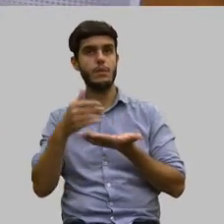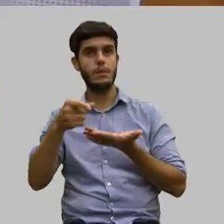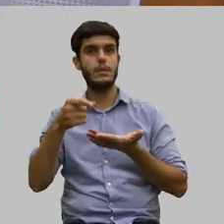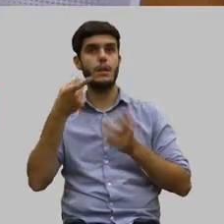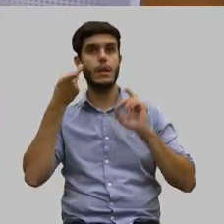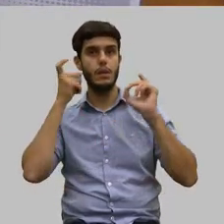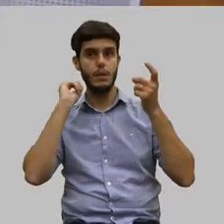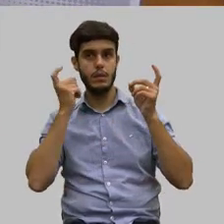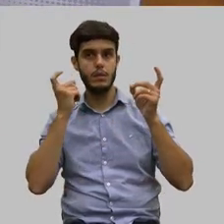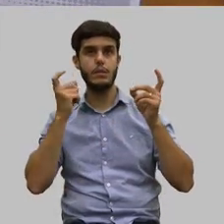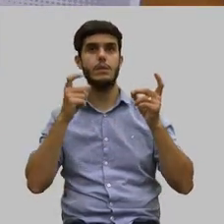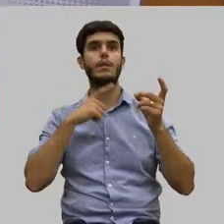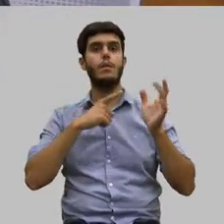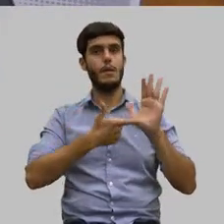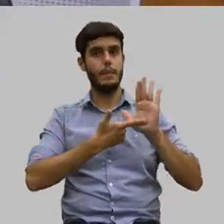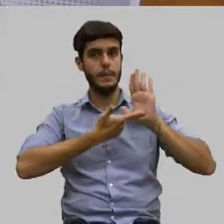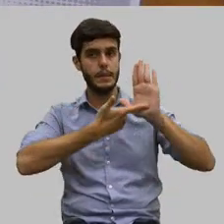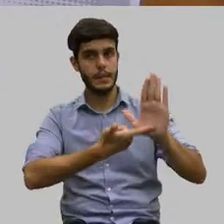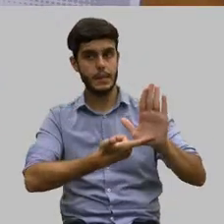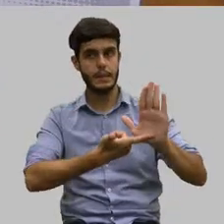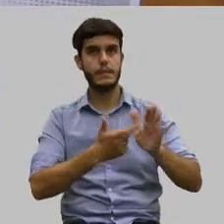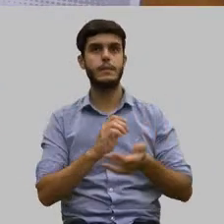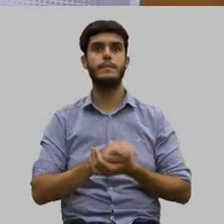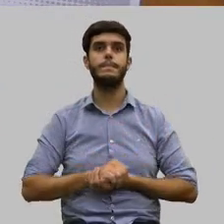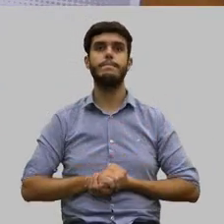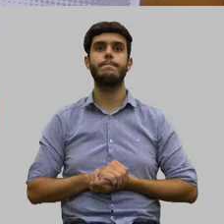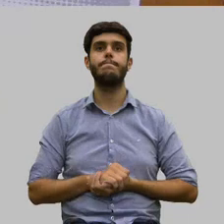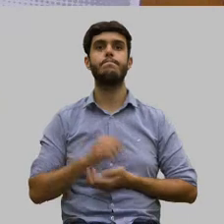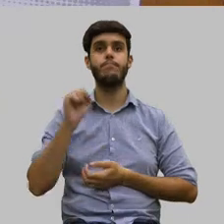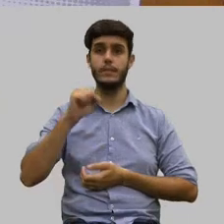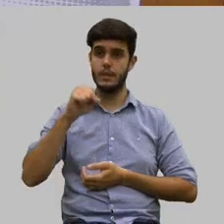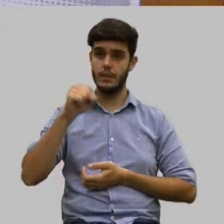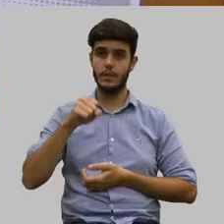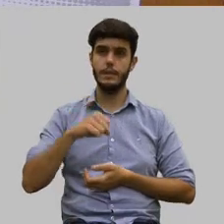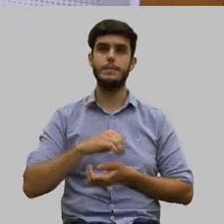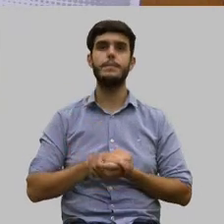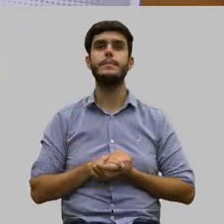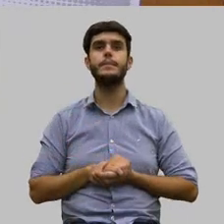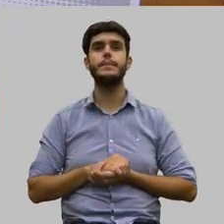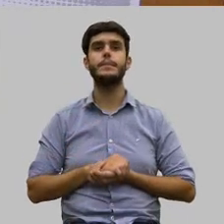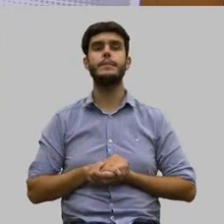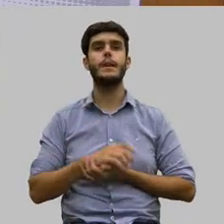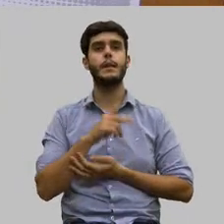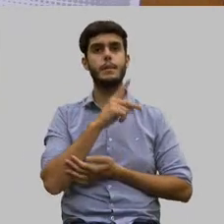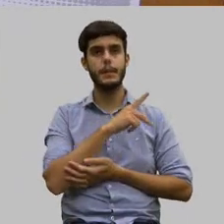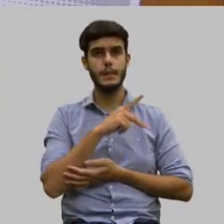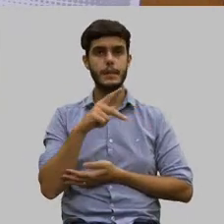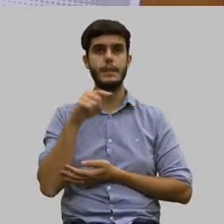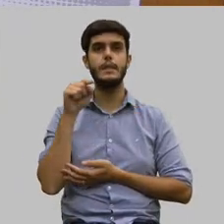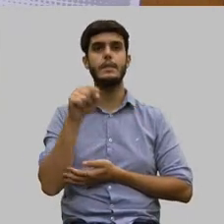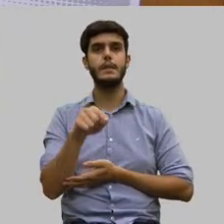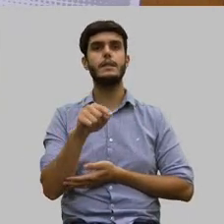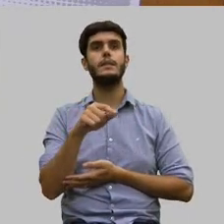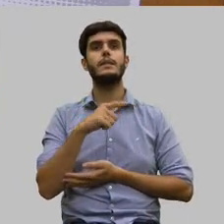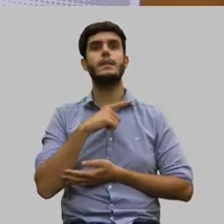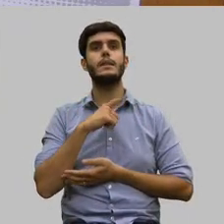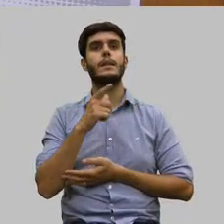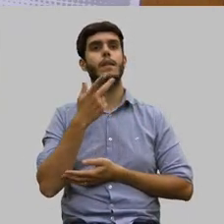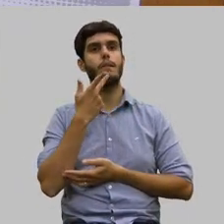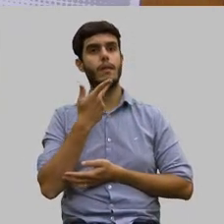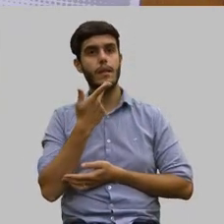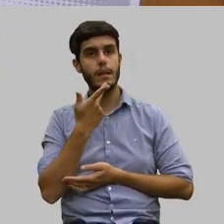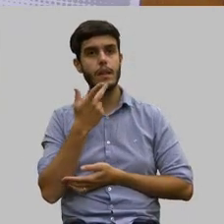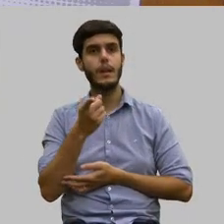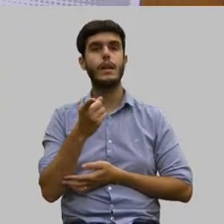a sua apresentação Deputado em condições Ok a PM a a presidência passa a palavra ao excelentíssimo